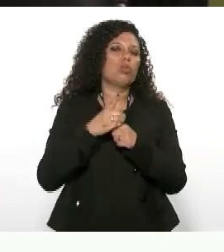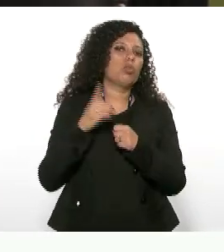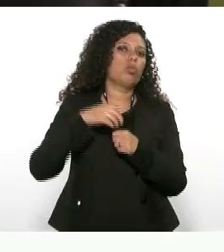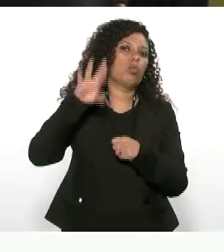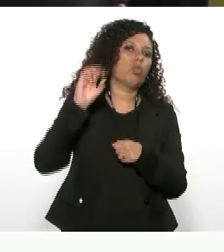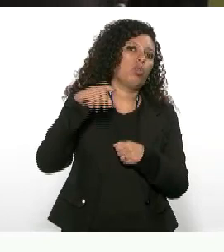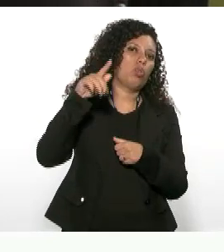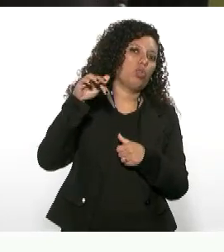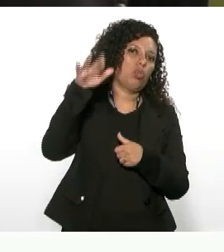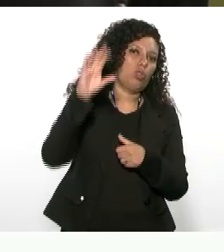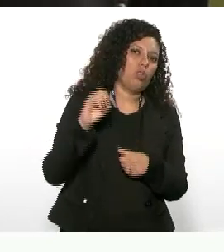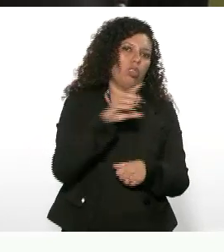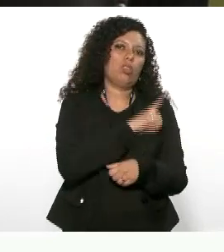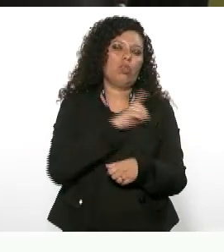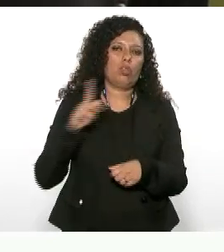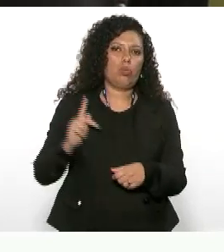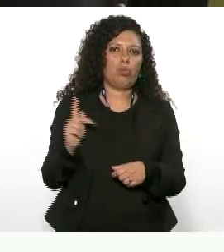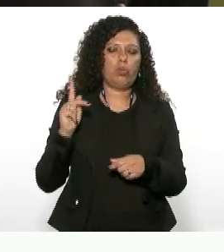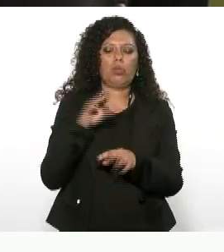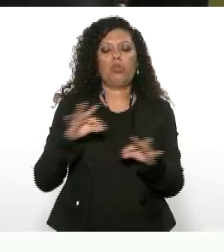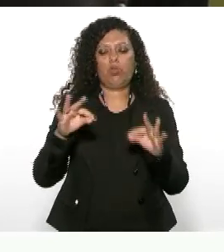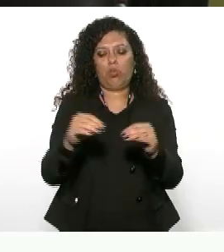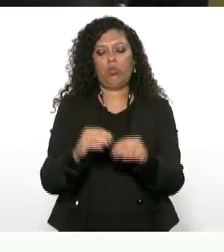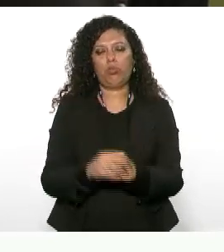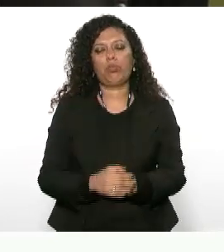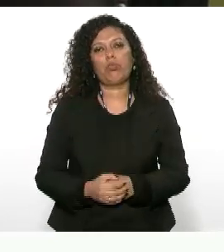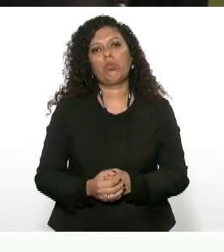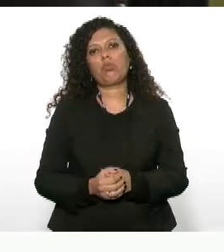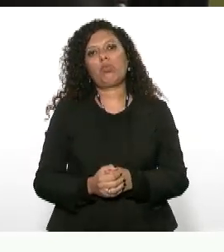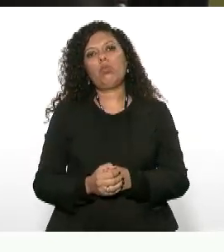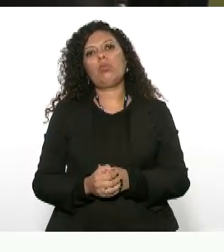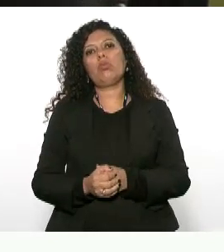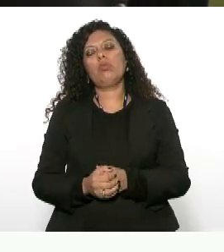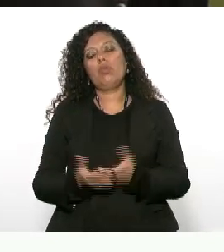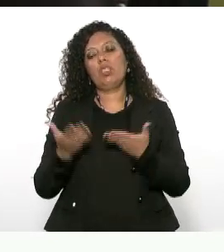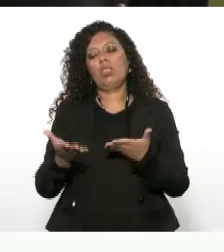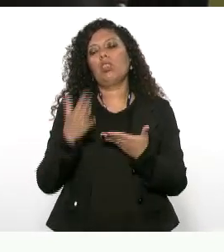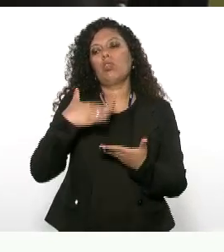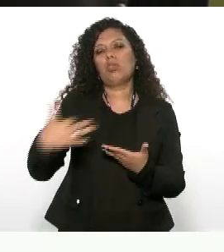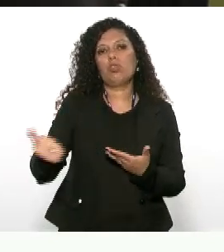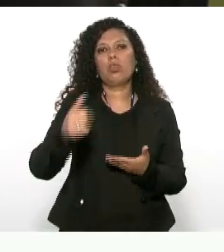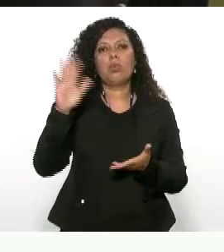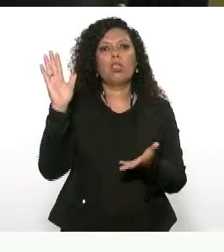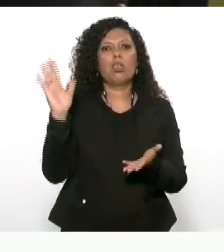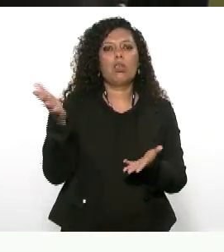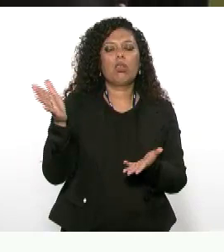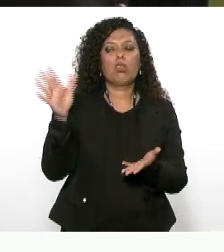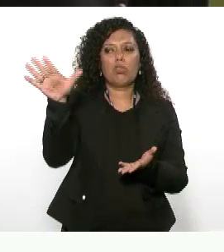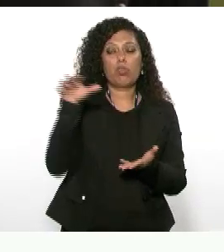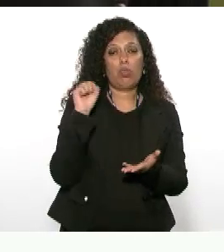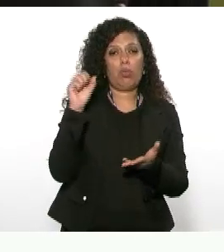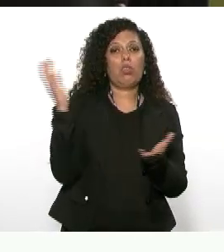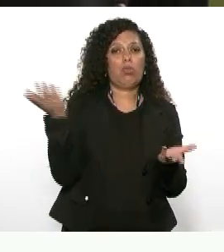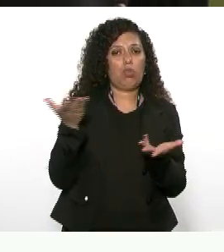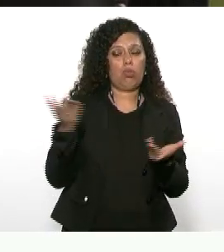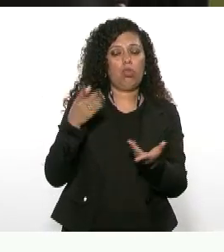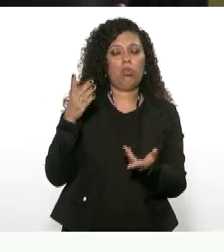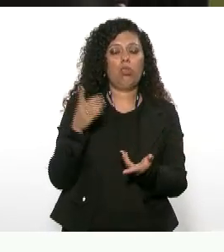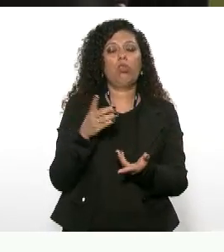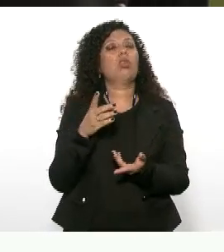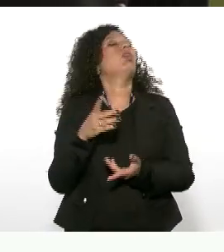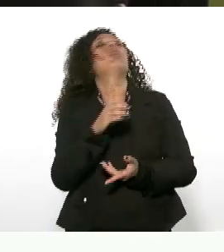Rogério, defensor público geral. Obrigada. Quero, então, passar a palavra ao coronel Laviano, Luiz